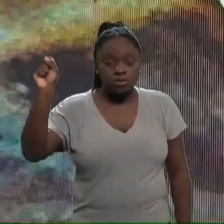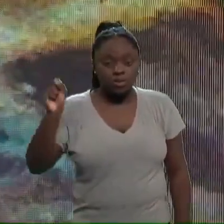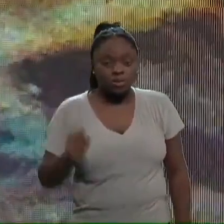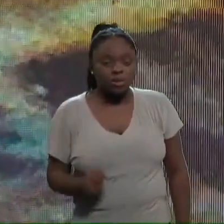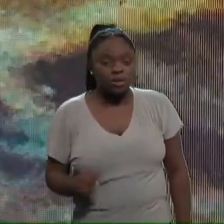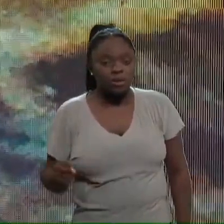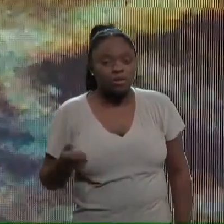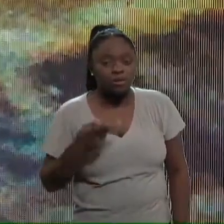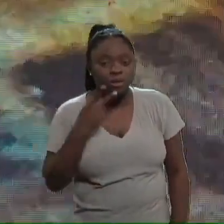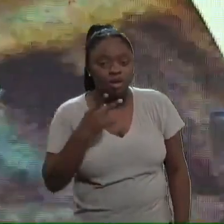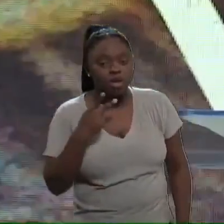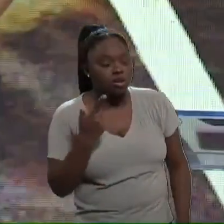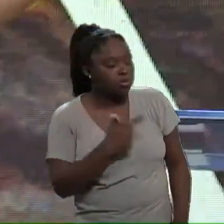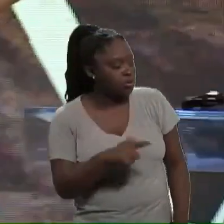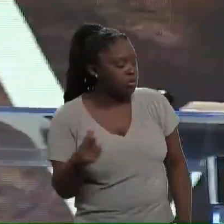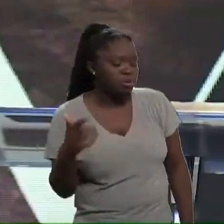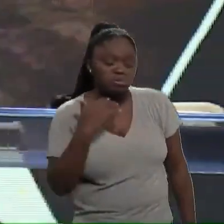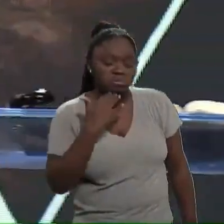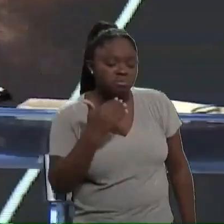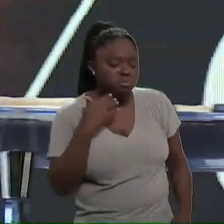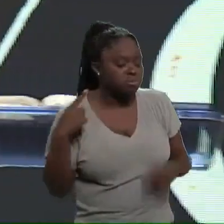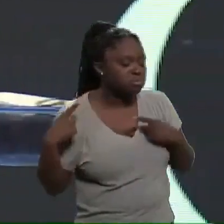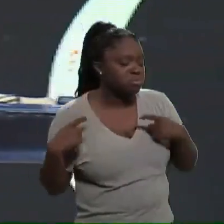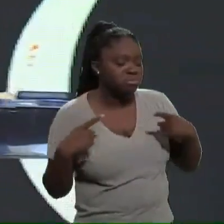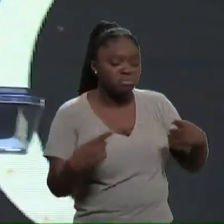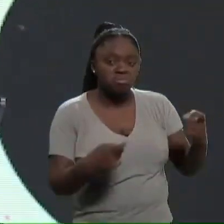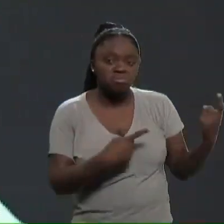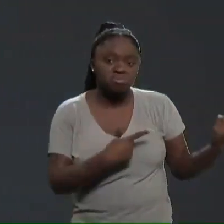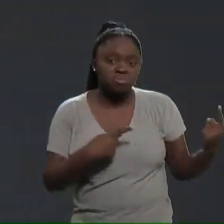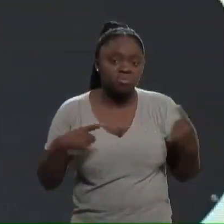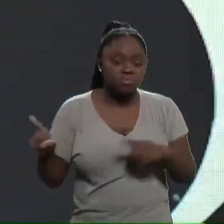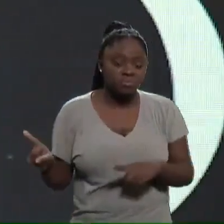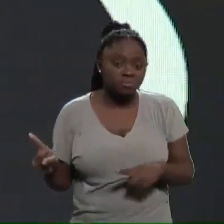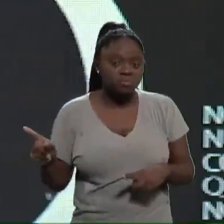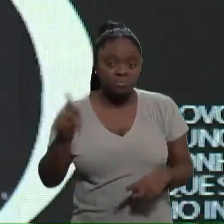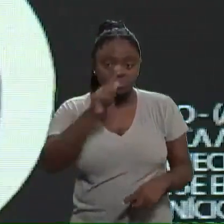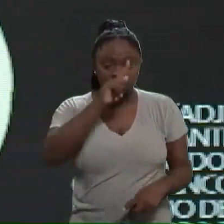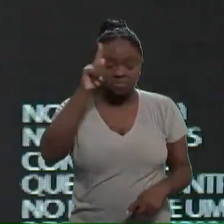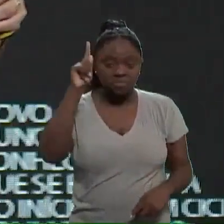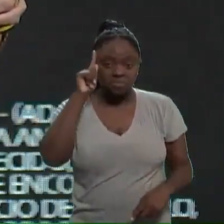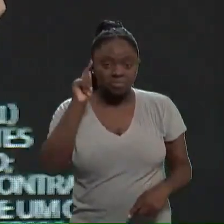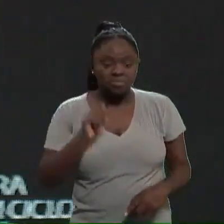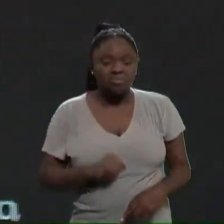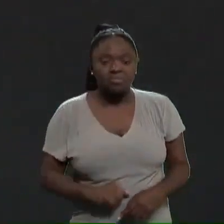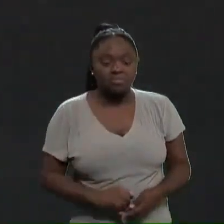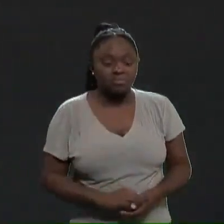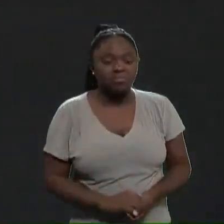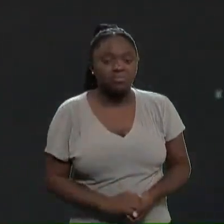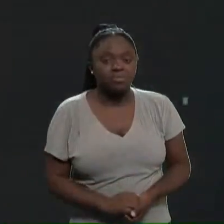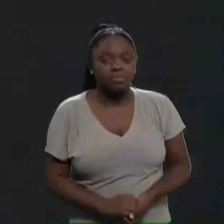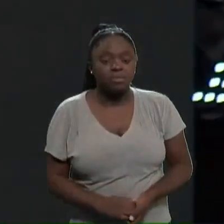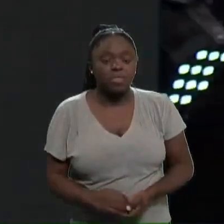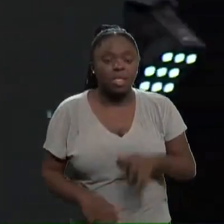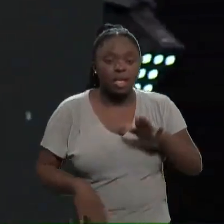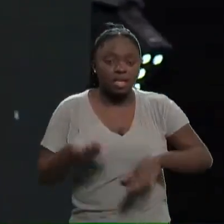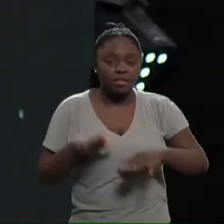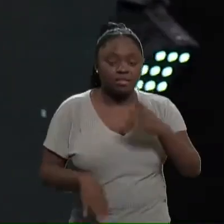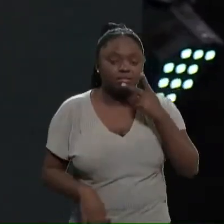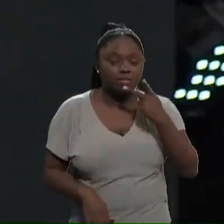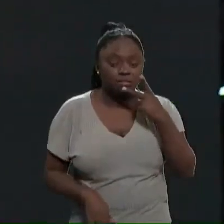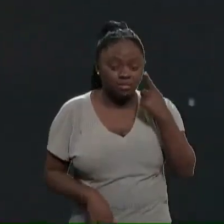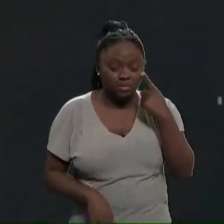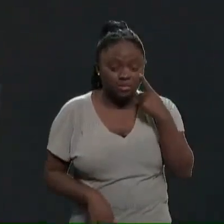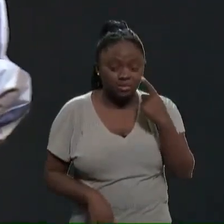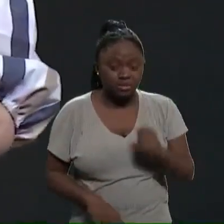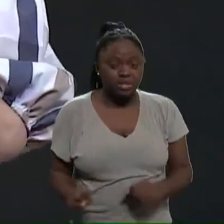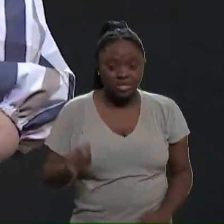contra Golias, não dá crédito para Davi. Gente, eu sempre falo, tem uma hora que eu olho para essa situação